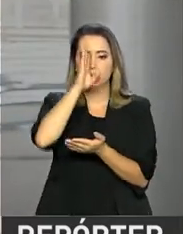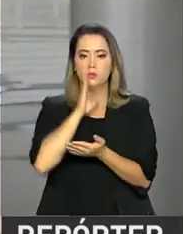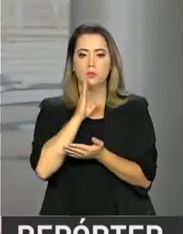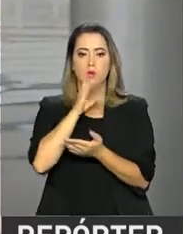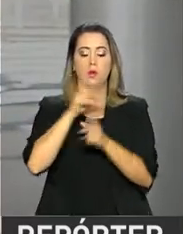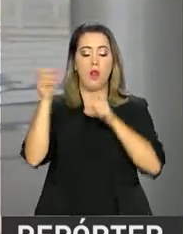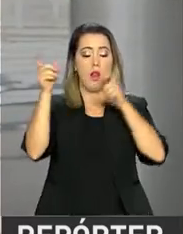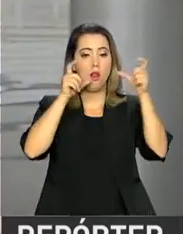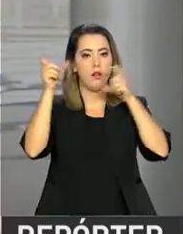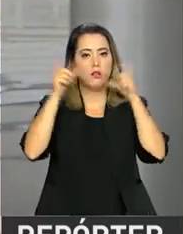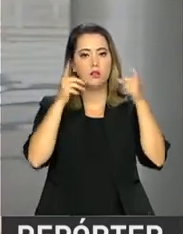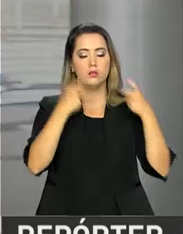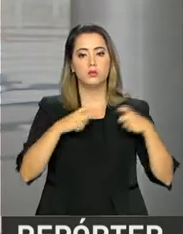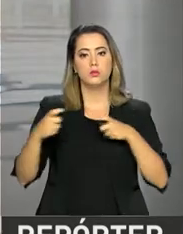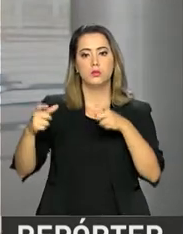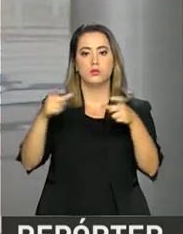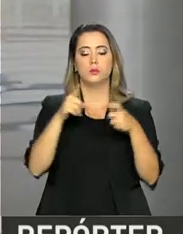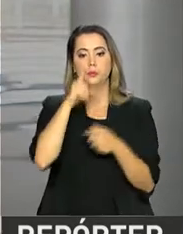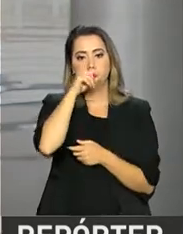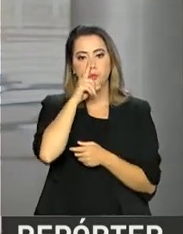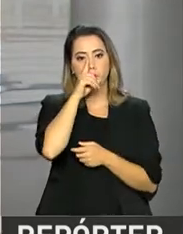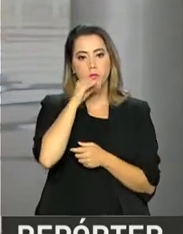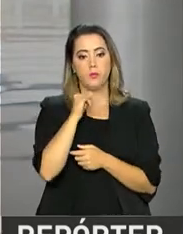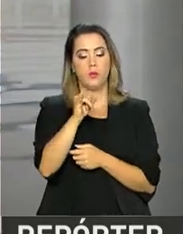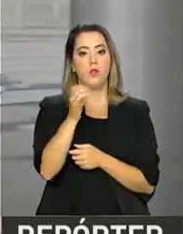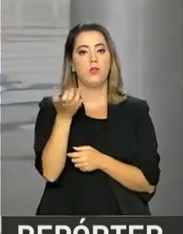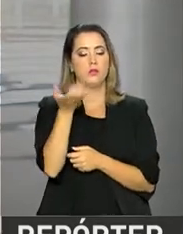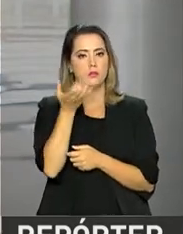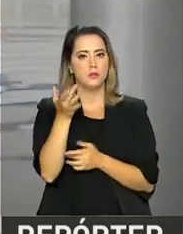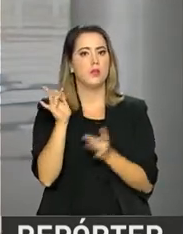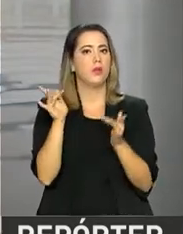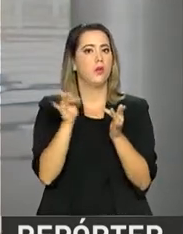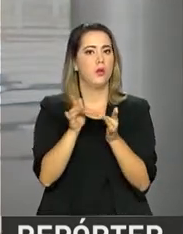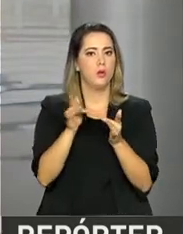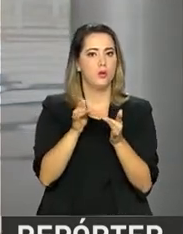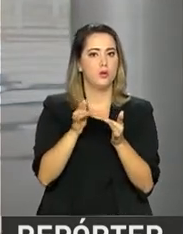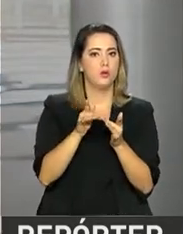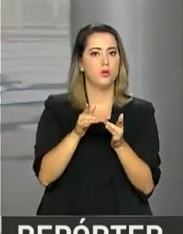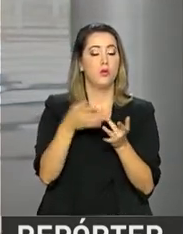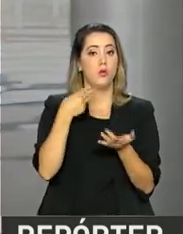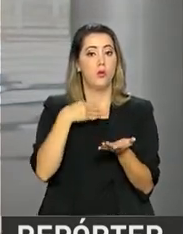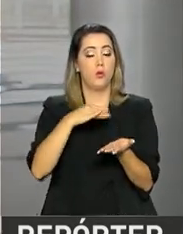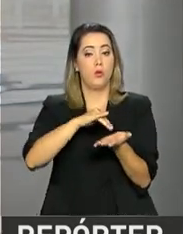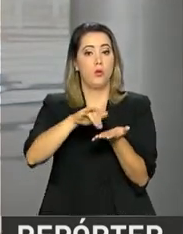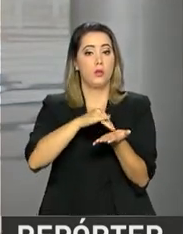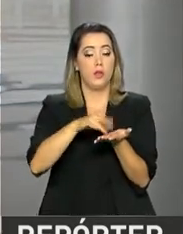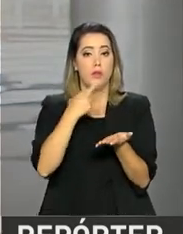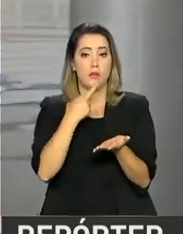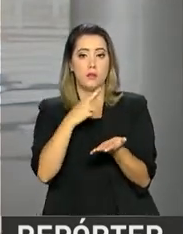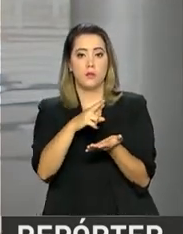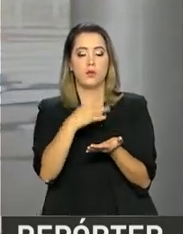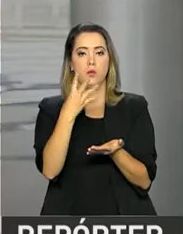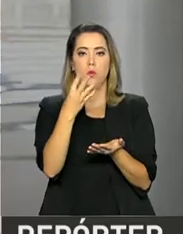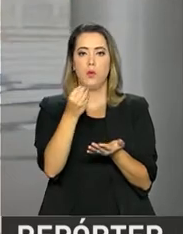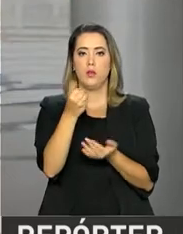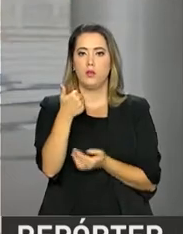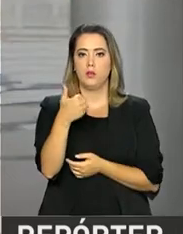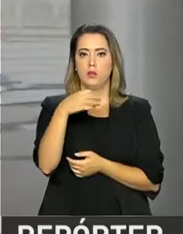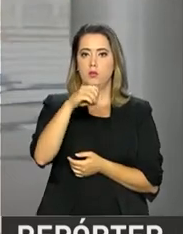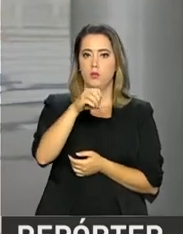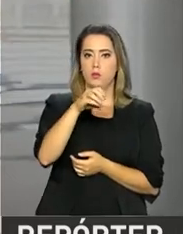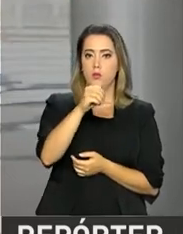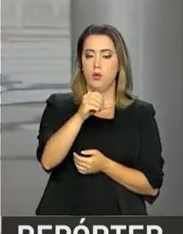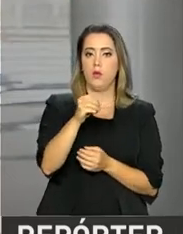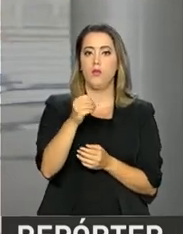de áreas de riscos para se cadastrar responda para 40 199 consepe de interesse portanto